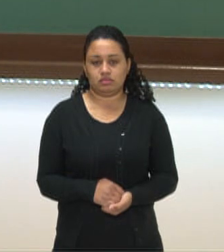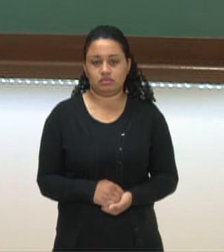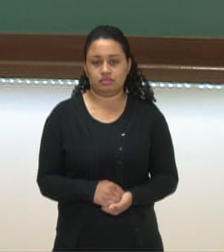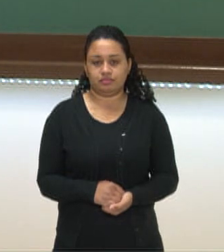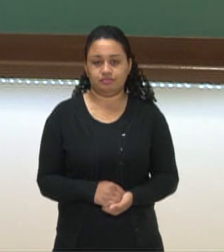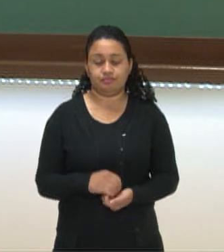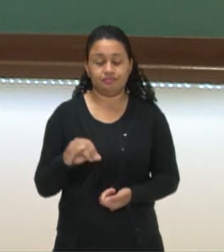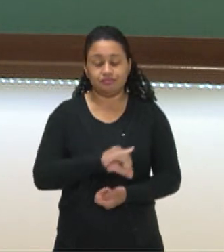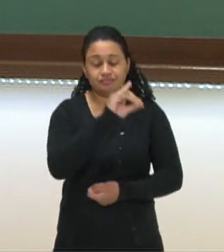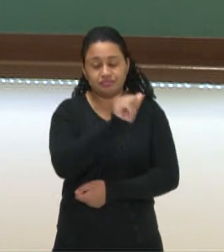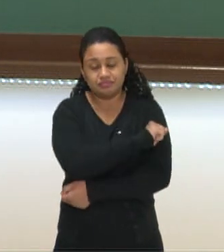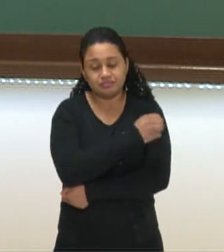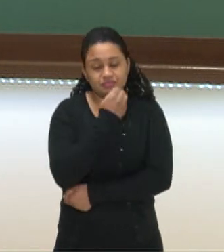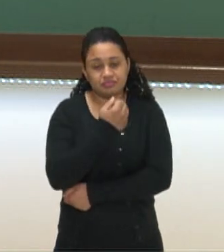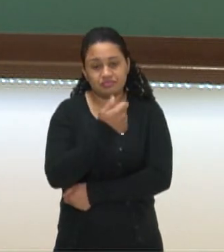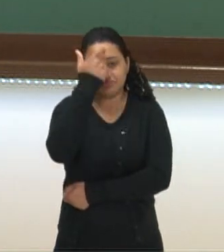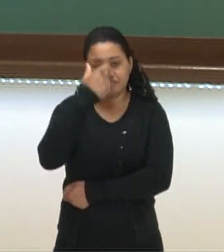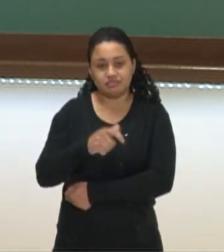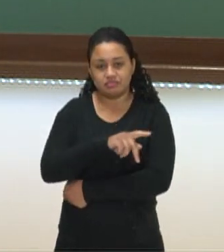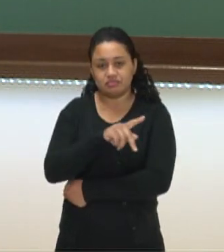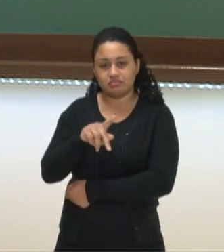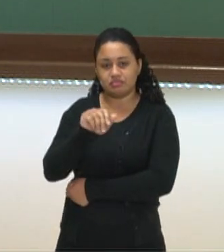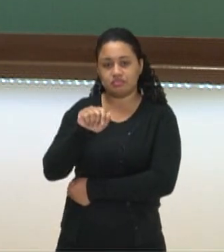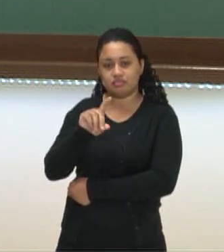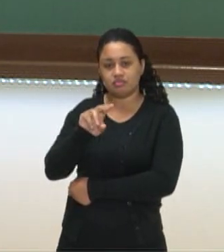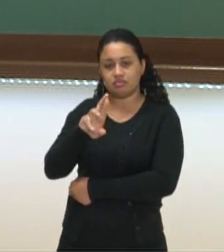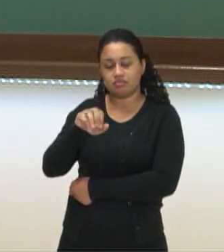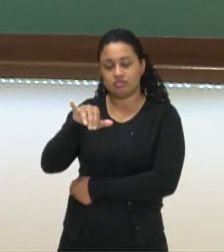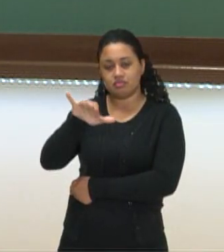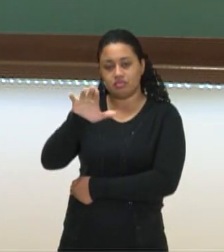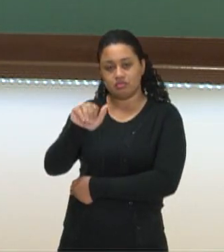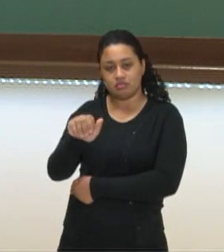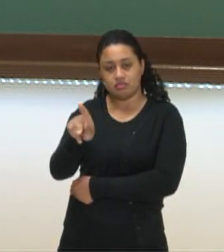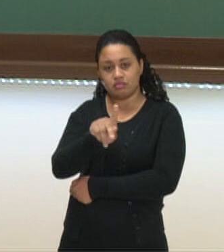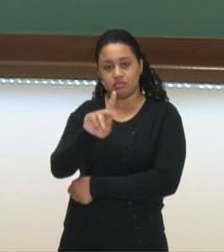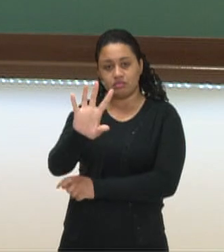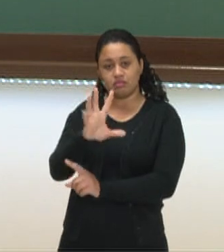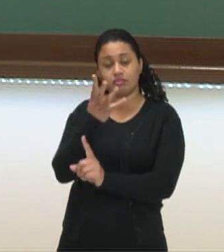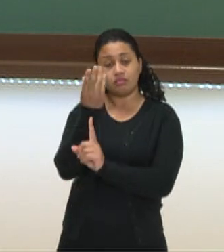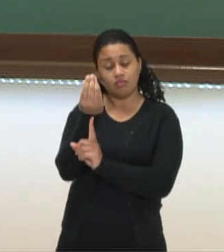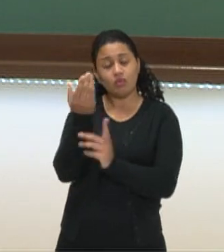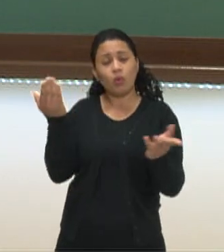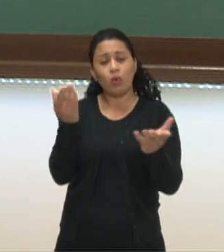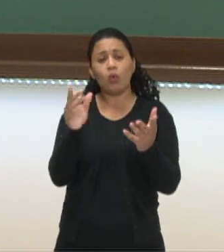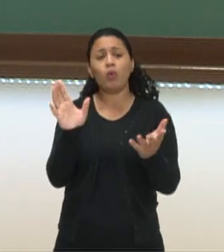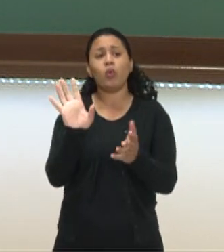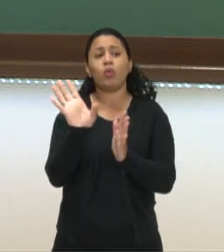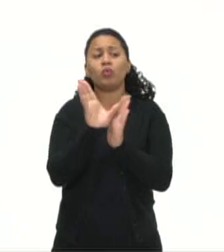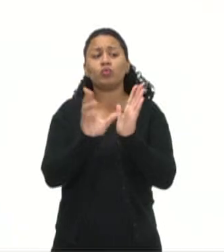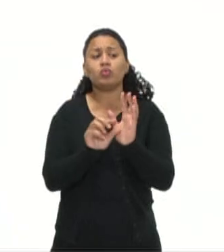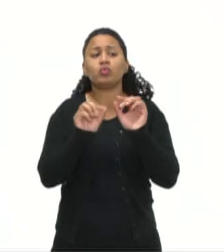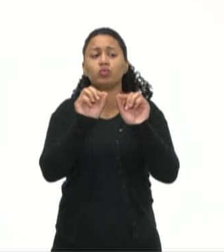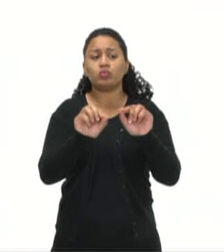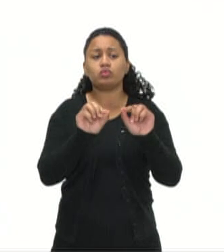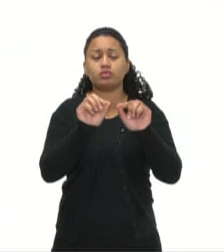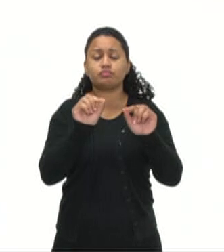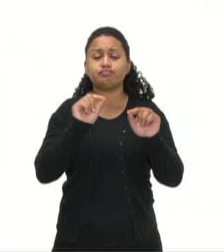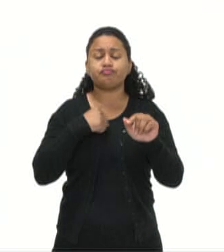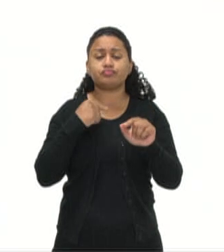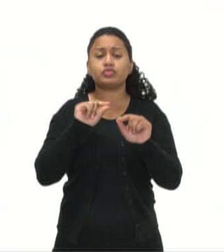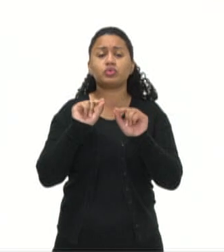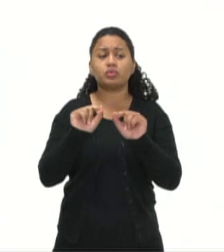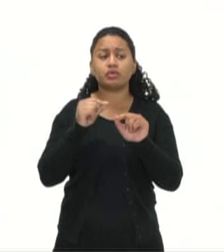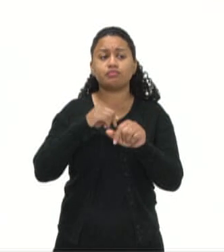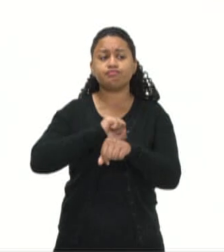Tudo bom, pessoal? Eu sou Adriano, professor de artes. Hoje nós vamos ver sobre o expressionismo abstrato e o